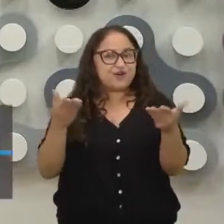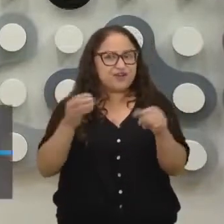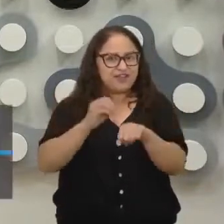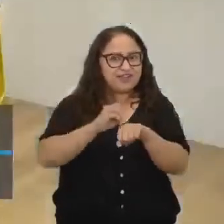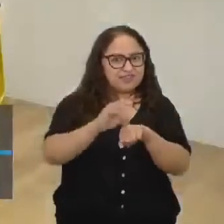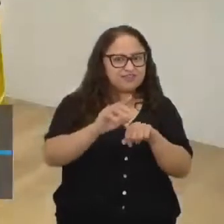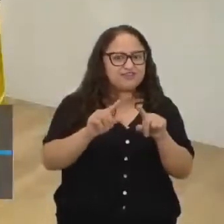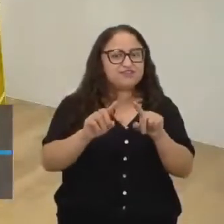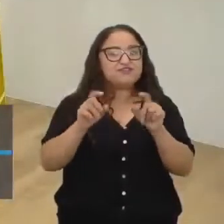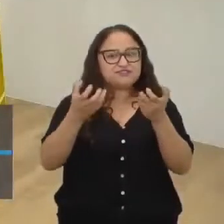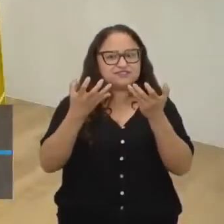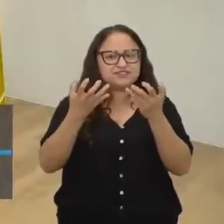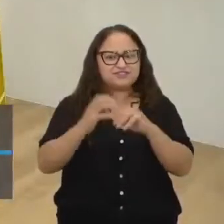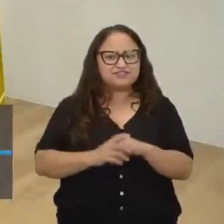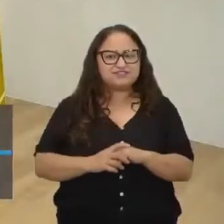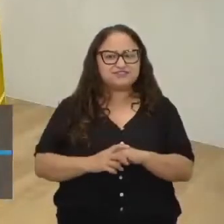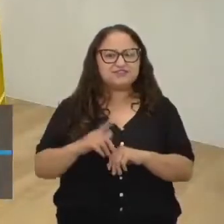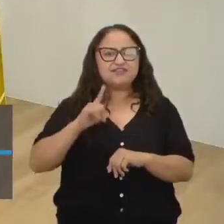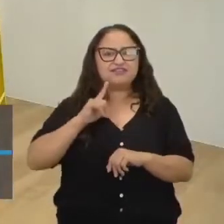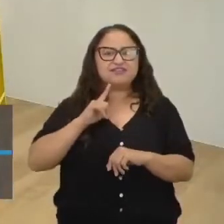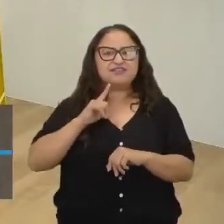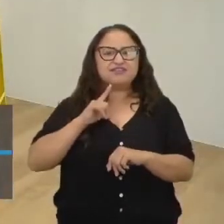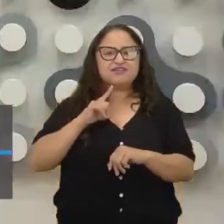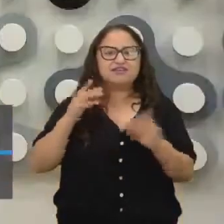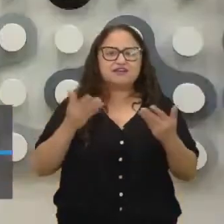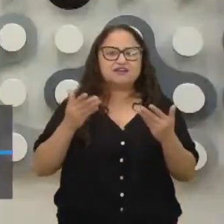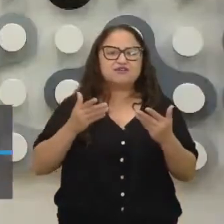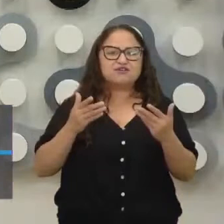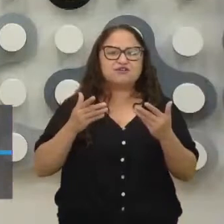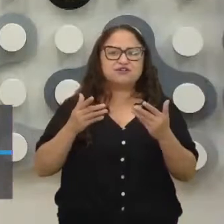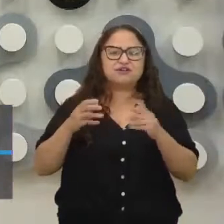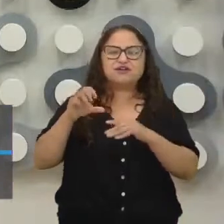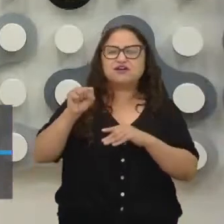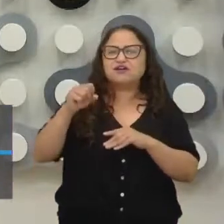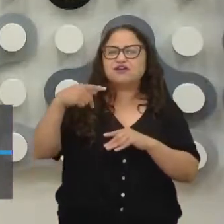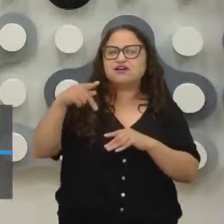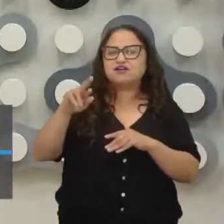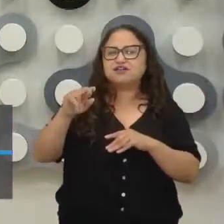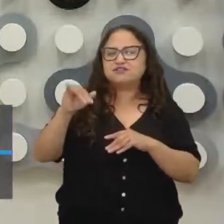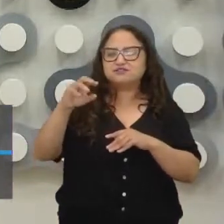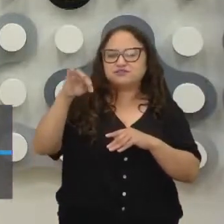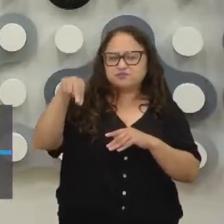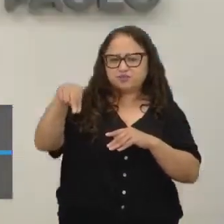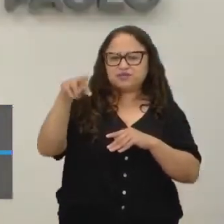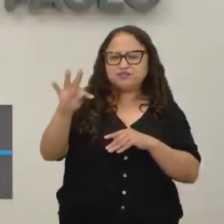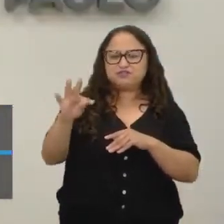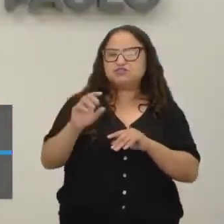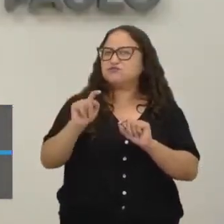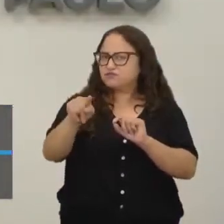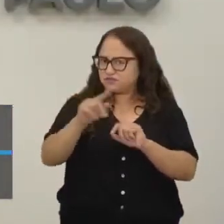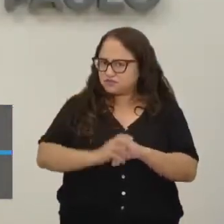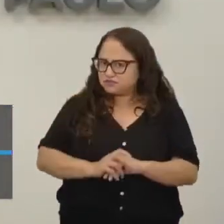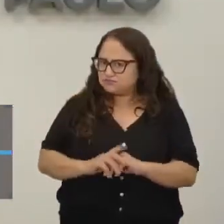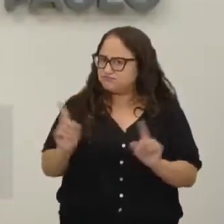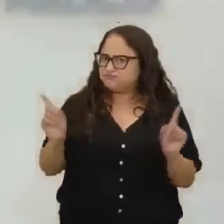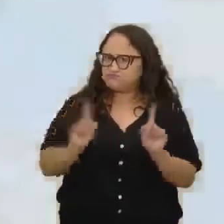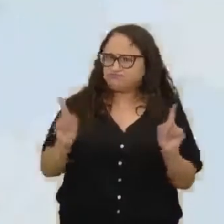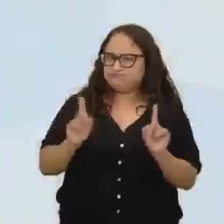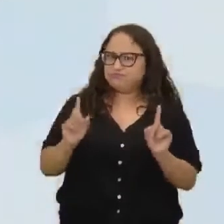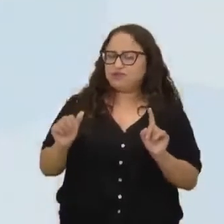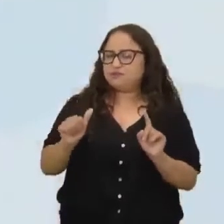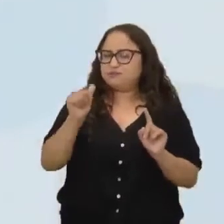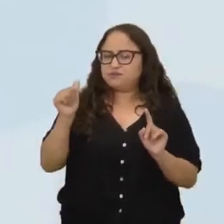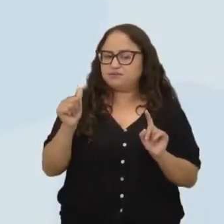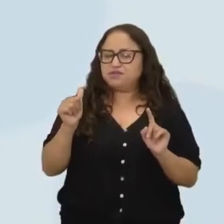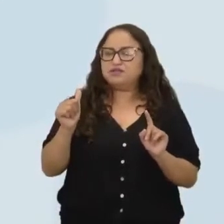você disse que quer fazer pegadinha comigo. Olha só, nós vamos ter que terminar fazendo sprint. Não, você não de jeito me nenhum. enrola. Olha só, então era sentido alterado. A primeira, a C